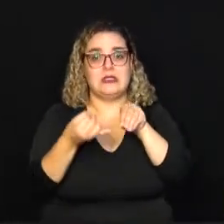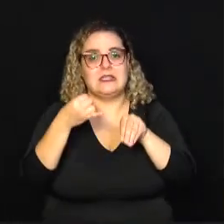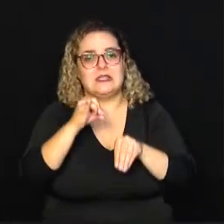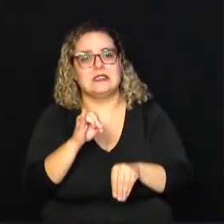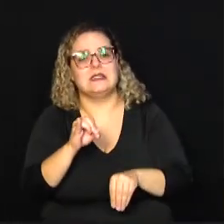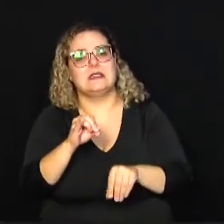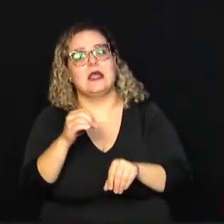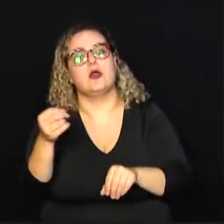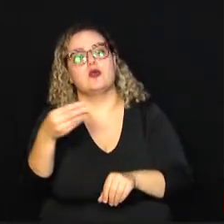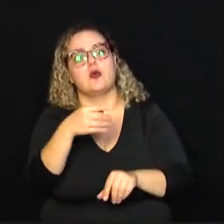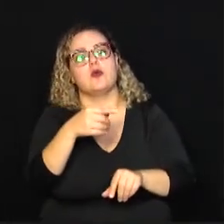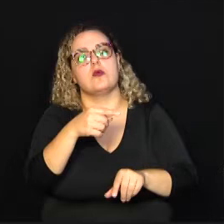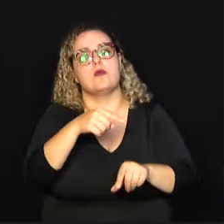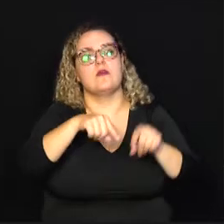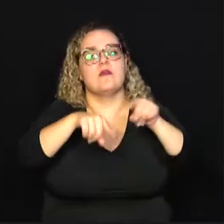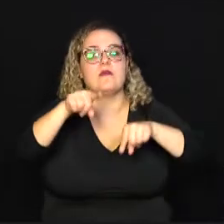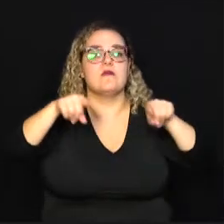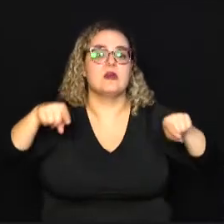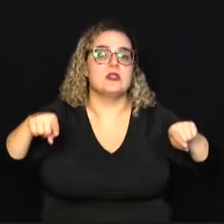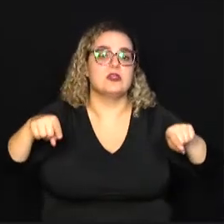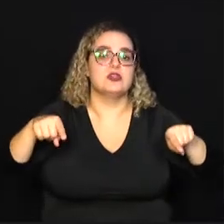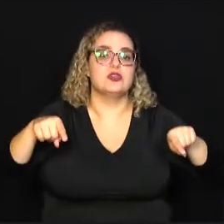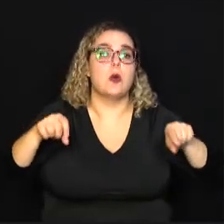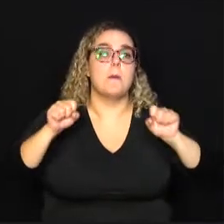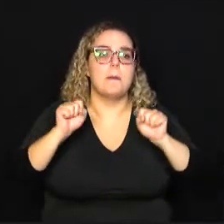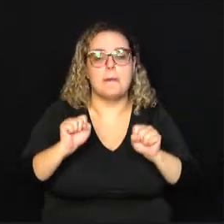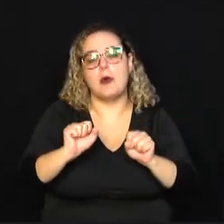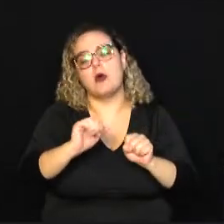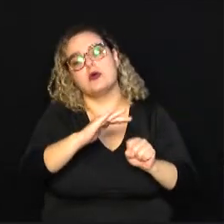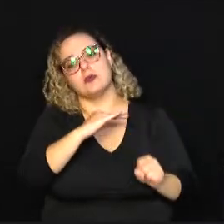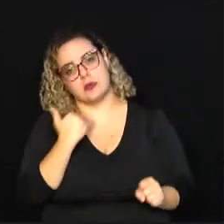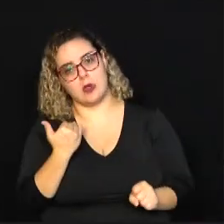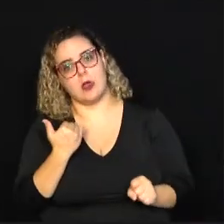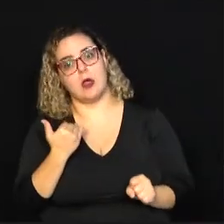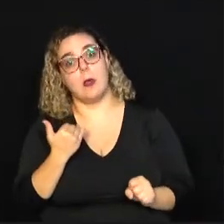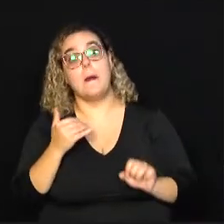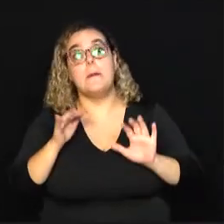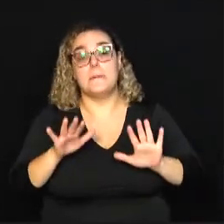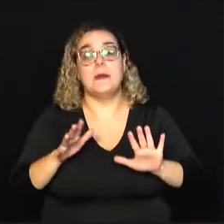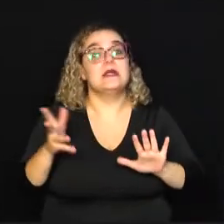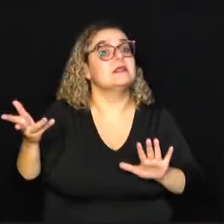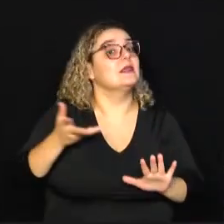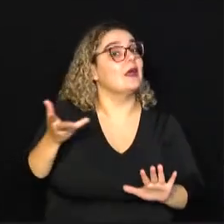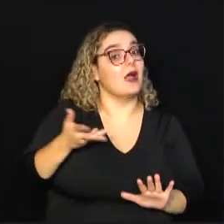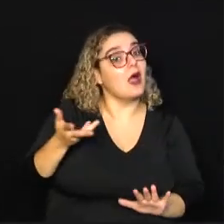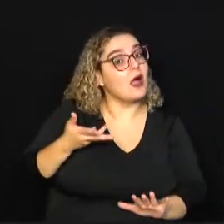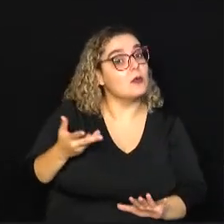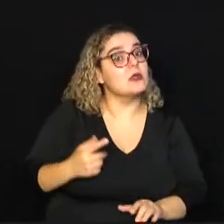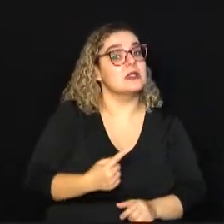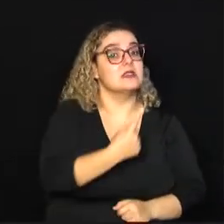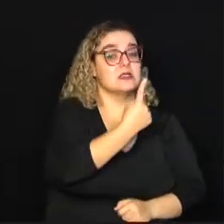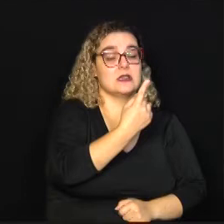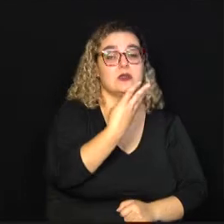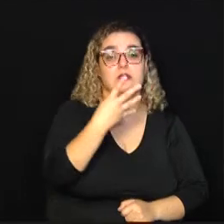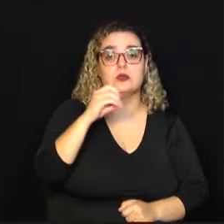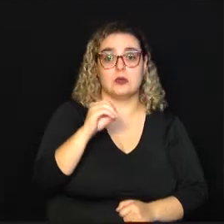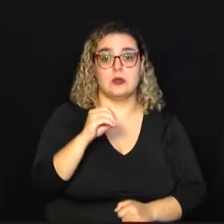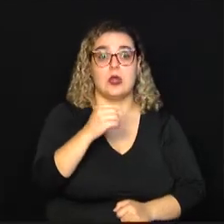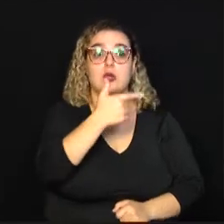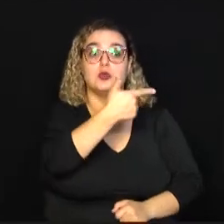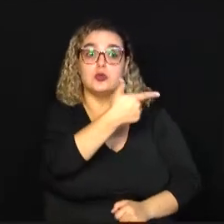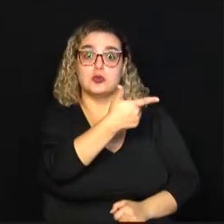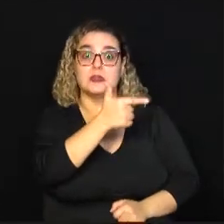que ela se dissemina mais intensamente, né? Tem um estudo que mostrou que ela é pelo menos 140 a